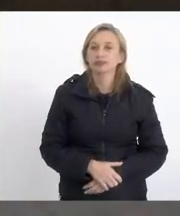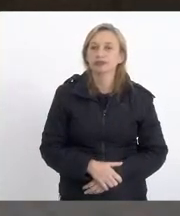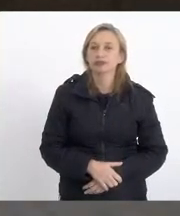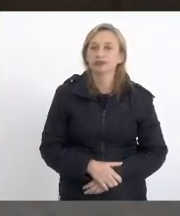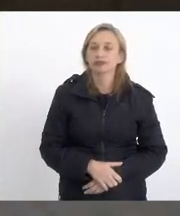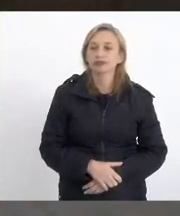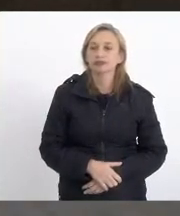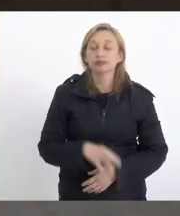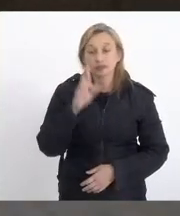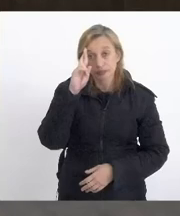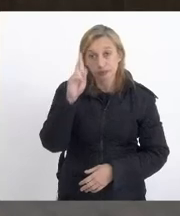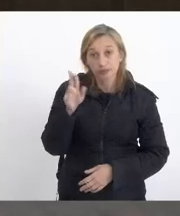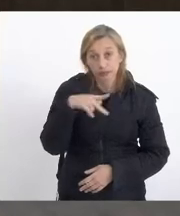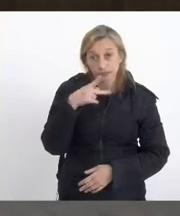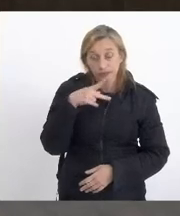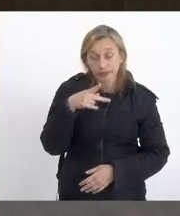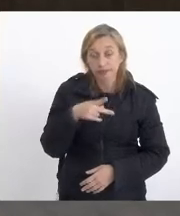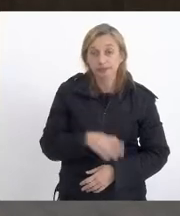O senhor bem colocou,